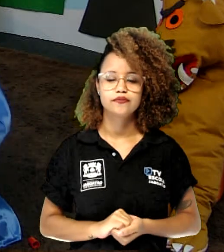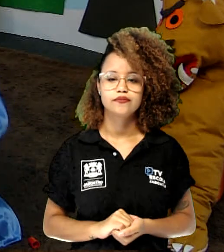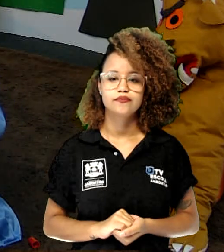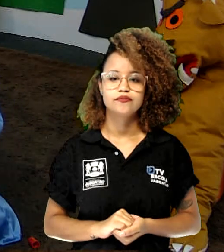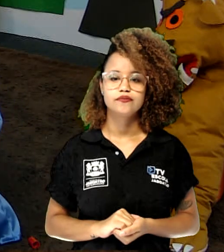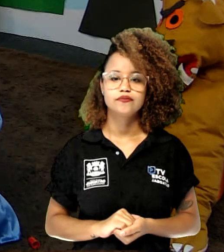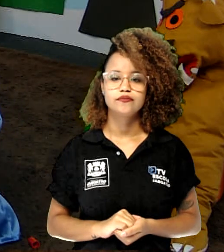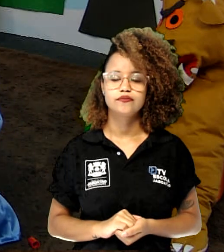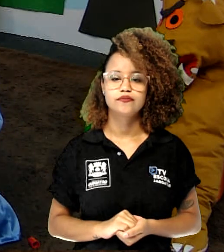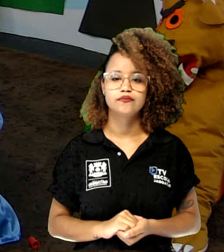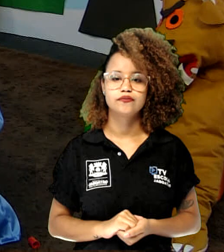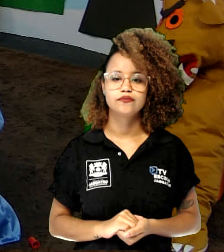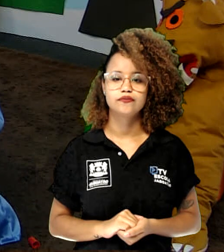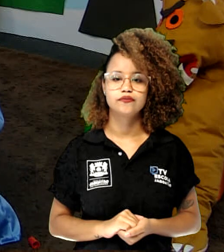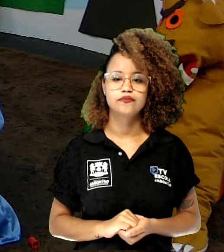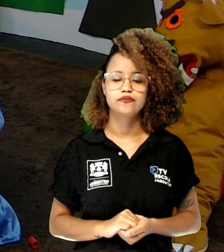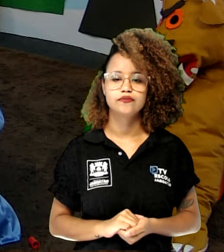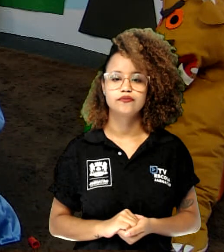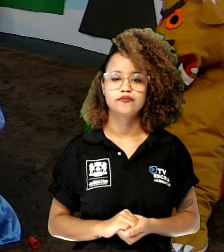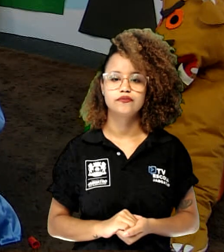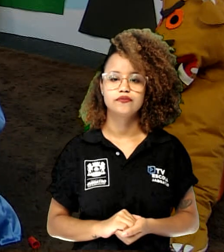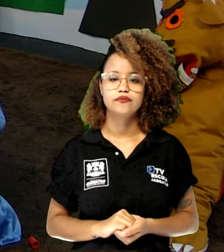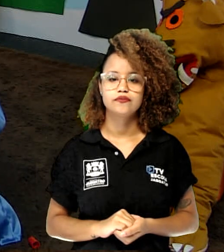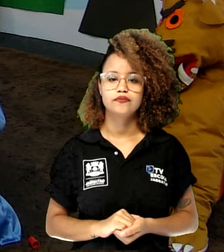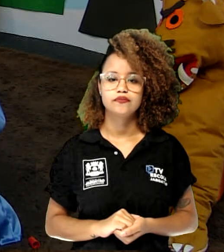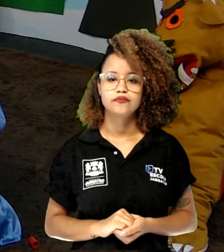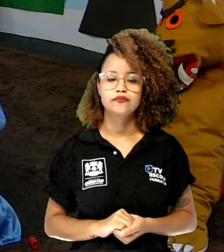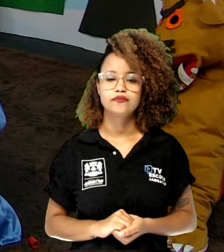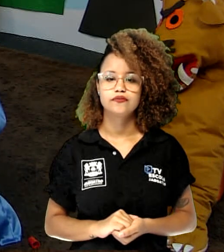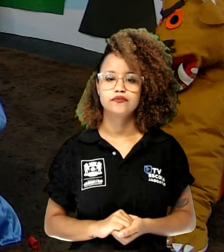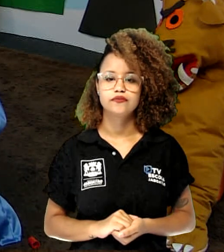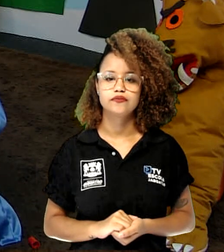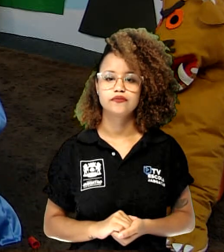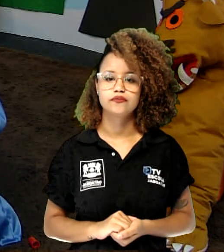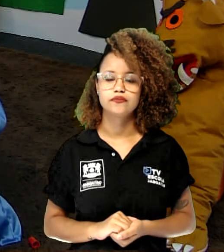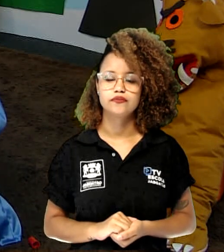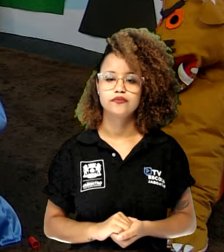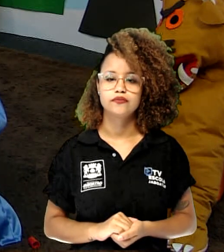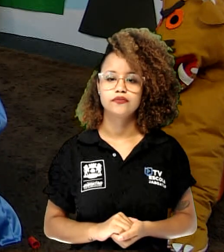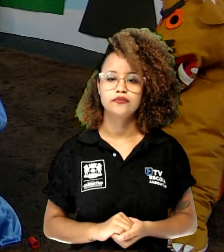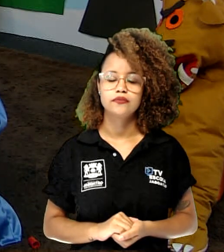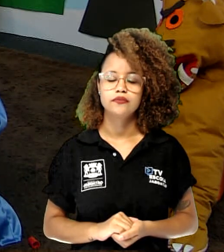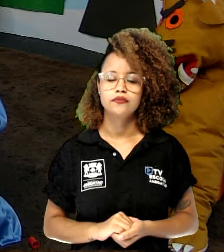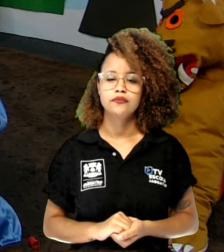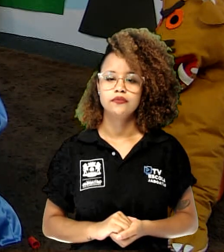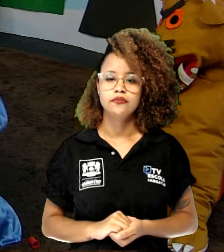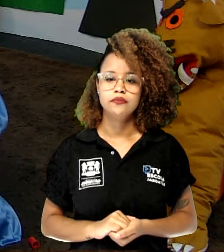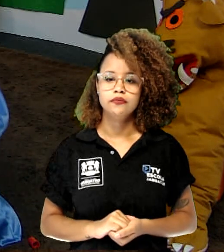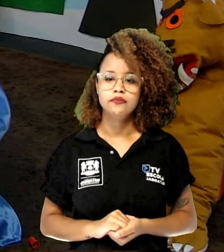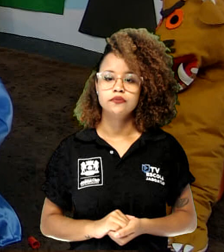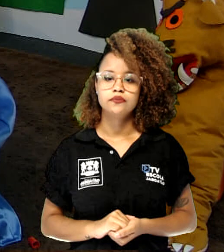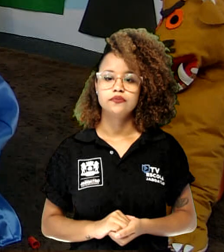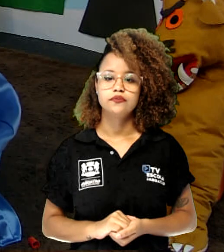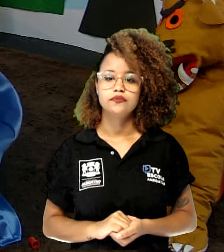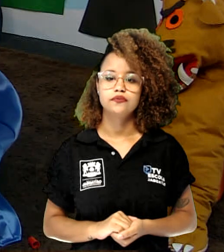ajudem. Uma, duas, três, quatro,